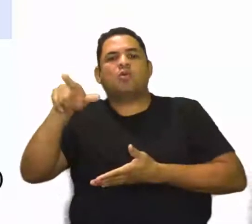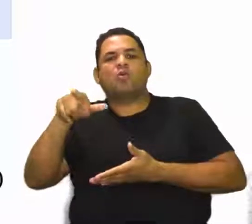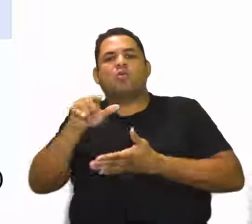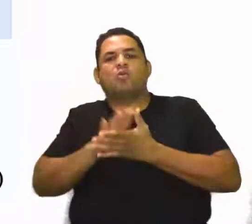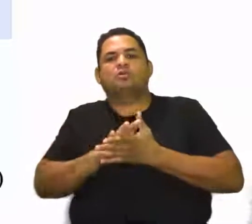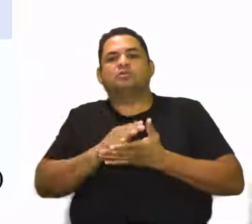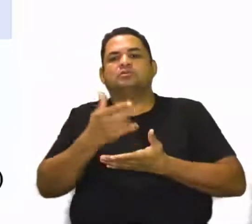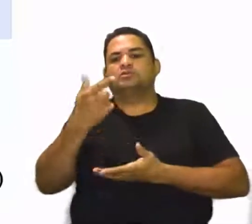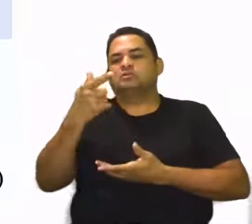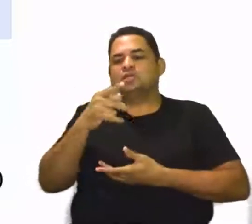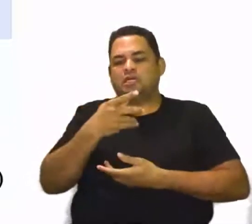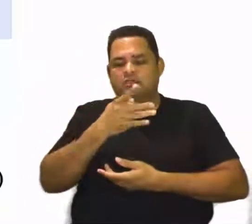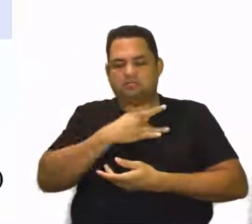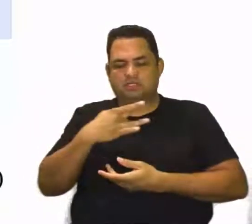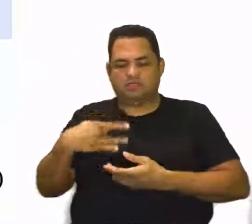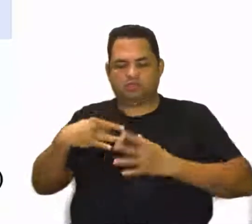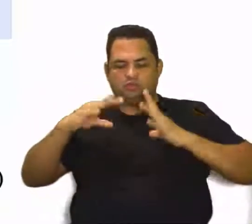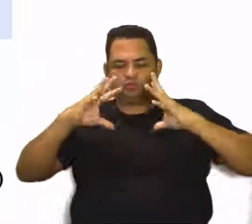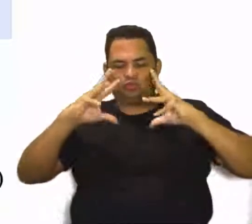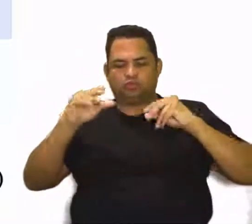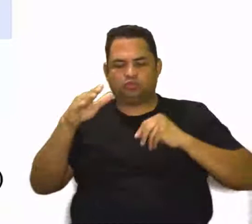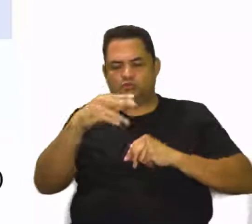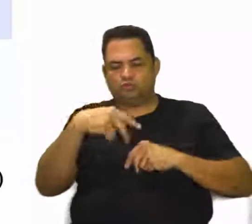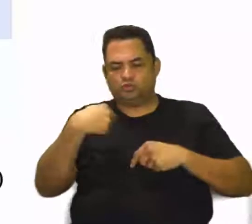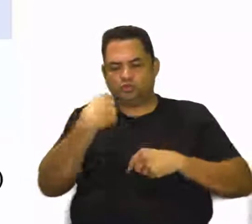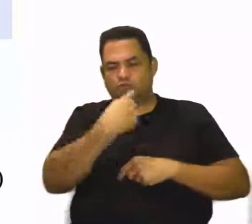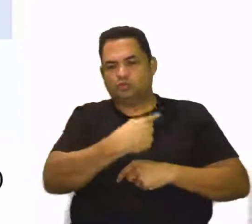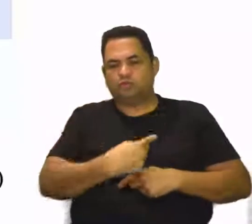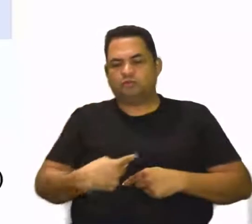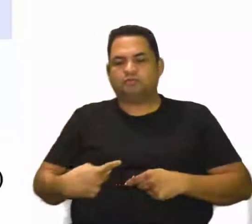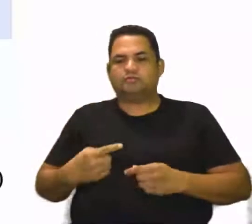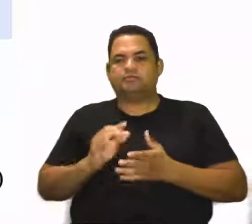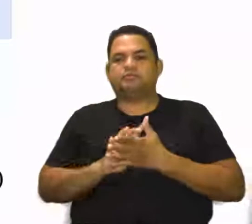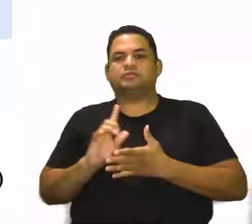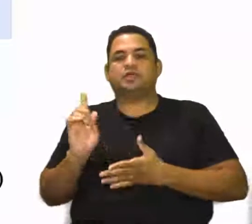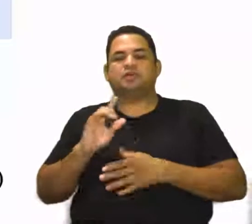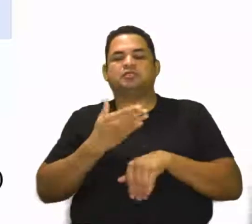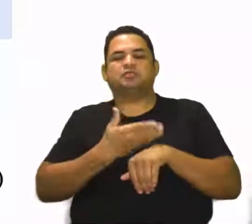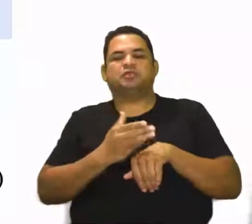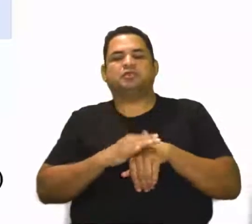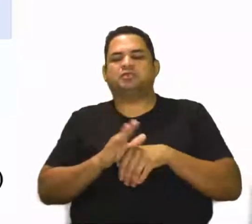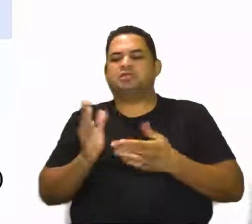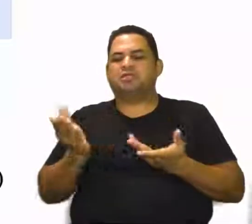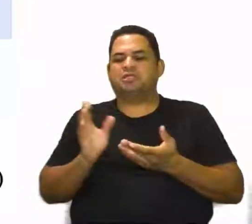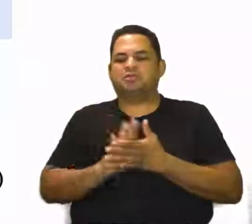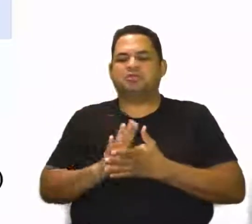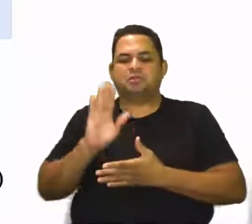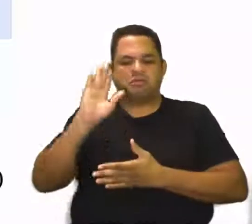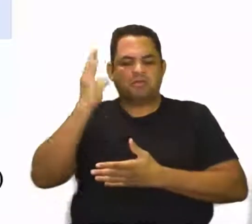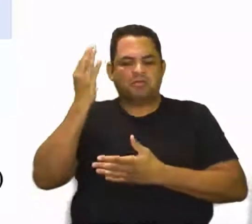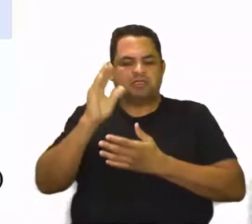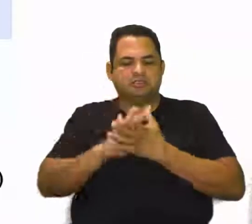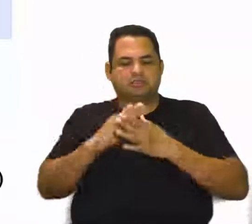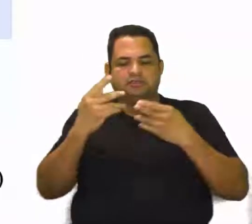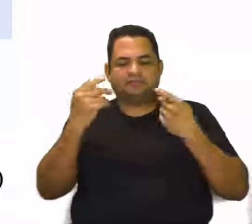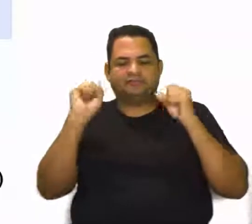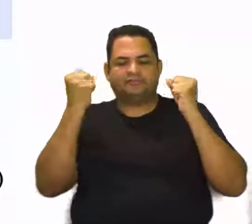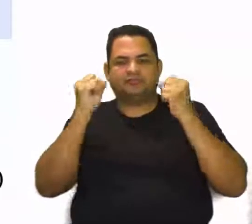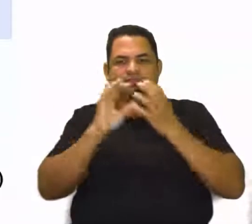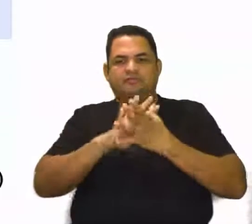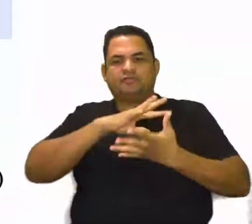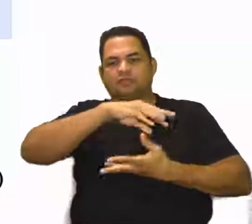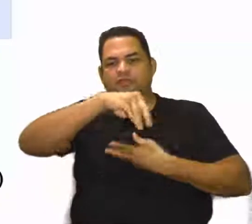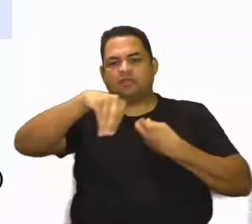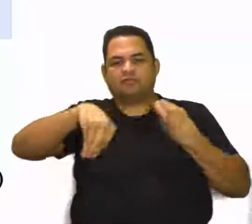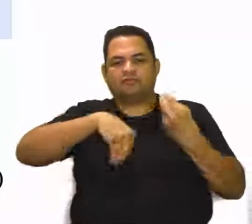sua saúde de forma integral. Então não é um treino especificamente ali só para uma capacidade física. Ele vai envolver